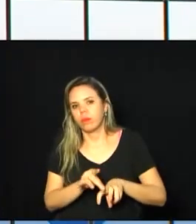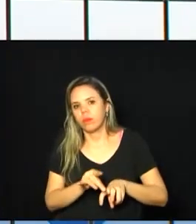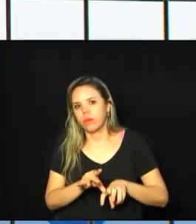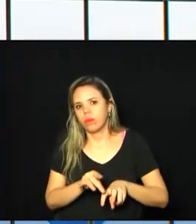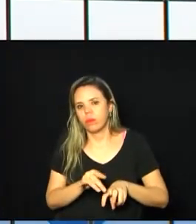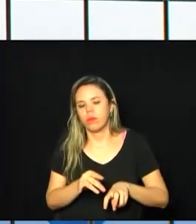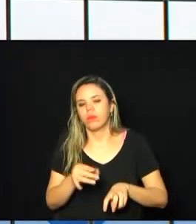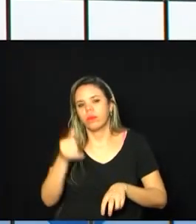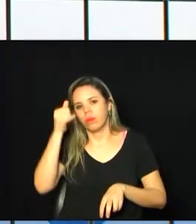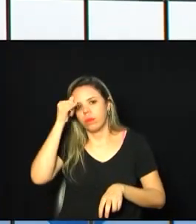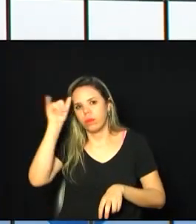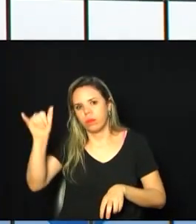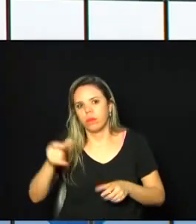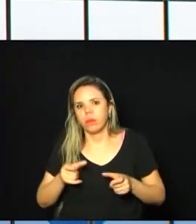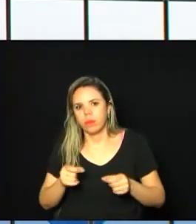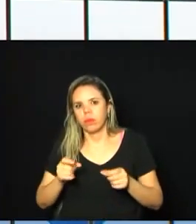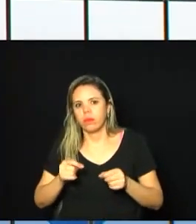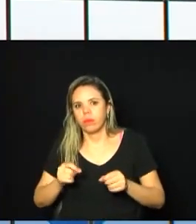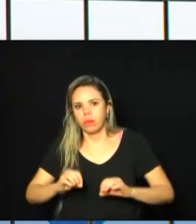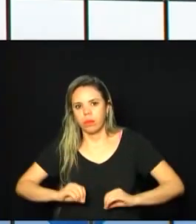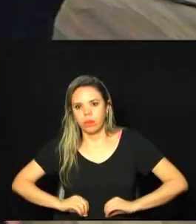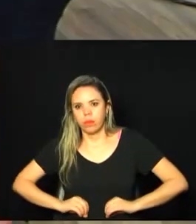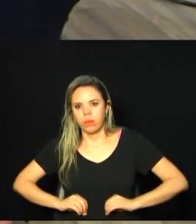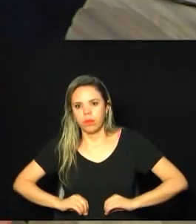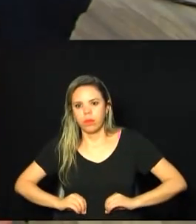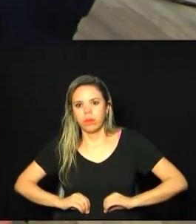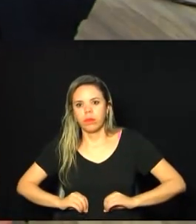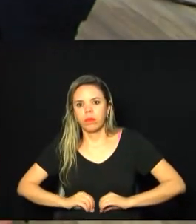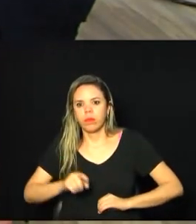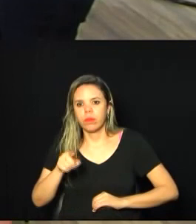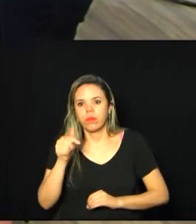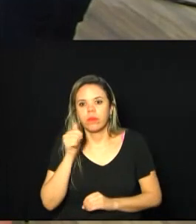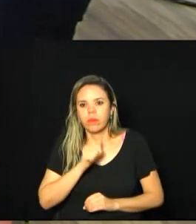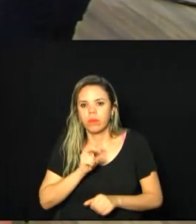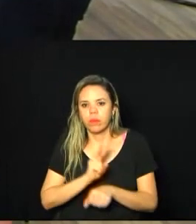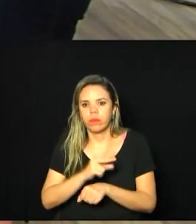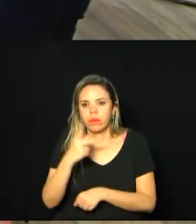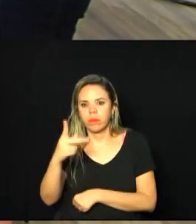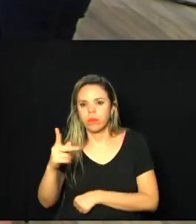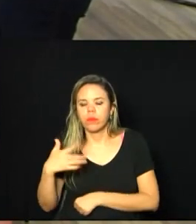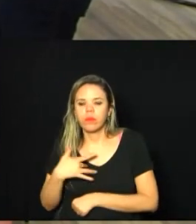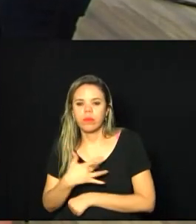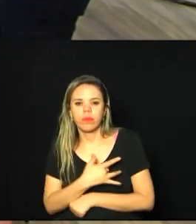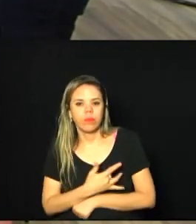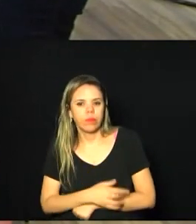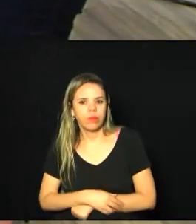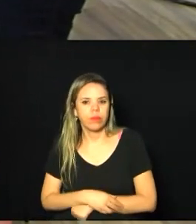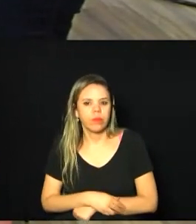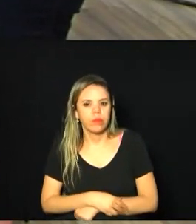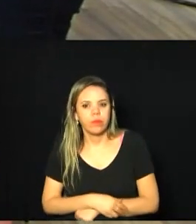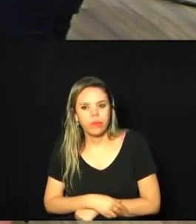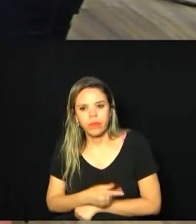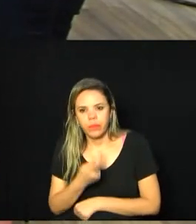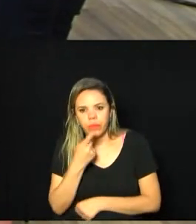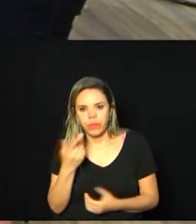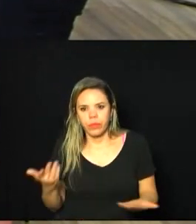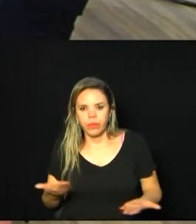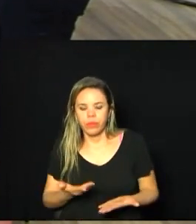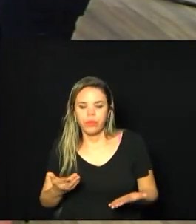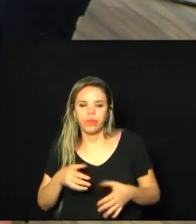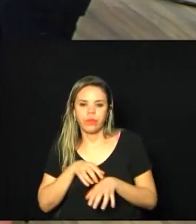de prevenção ao câncer de colo de útero. Então, você, mulher, cuide da sua saúde. Mina Abreu, vamos falar agora